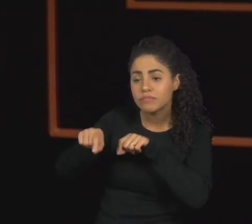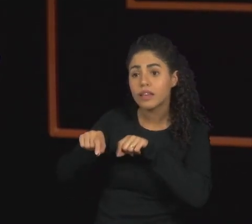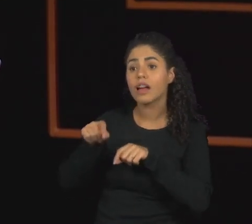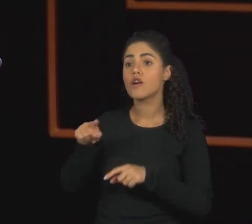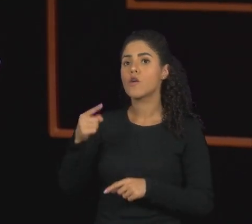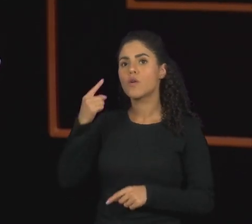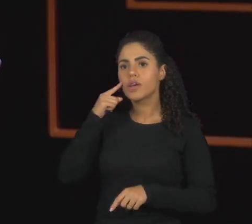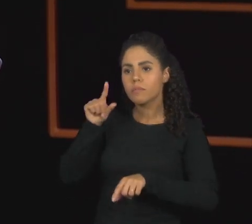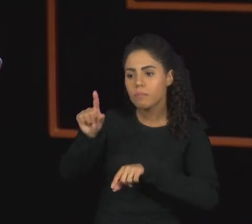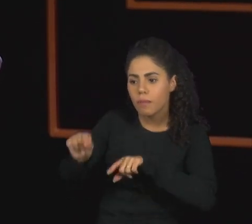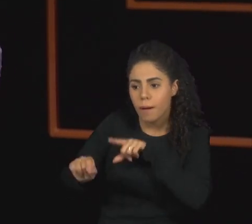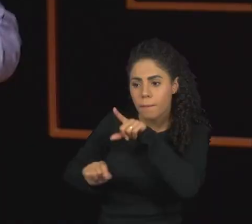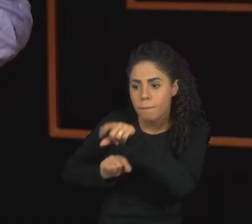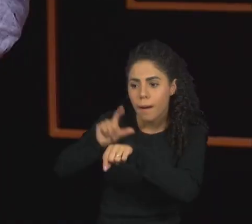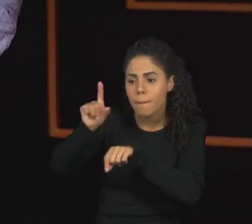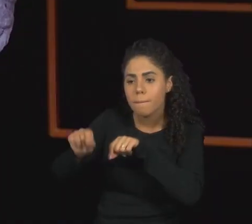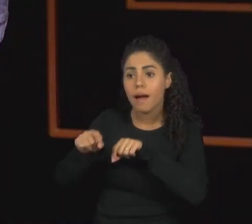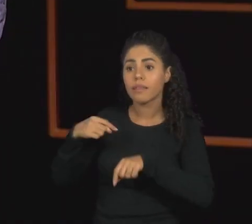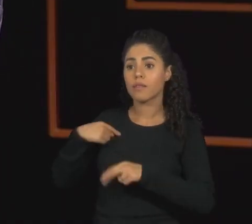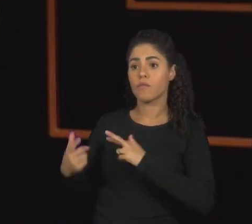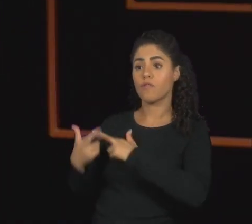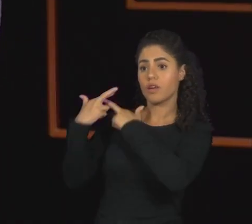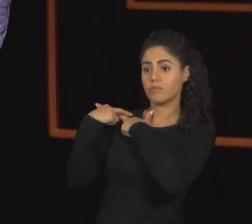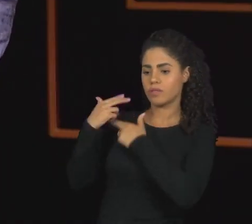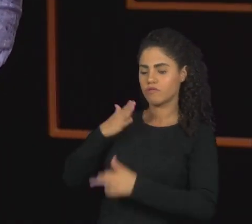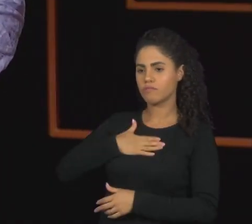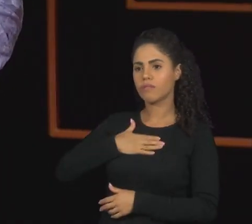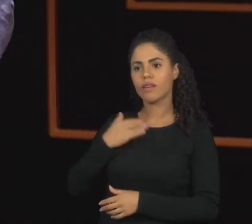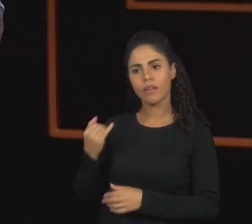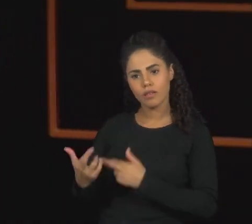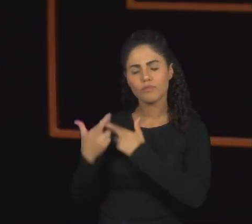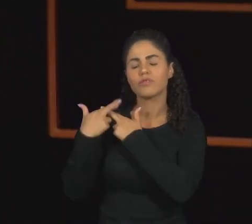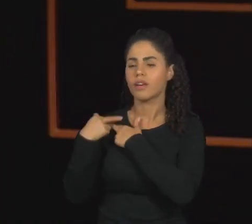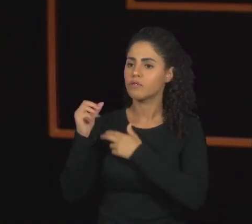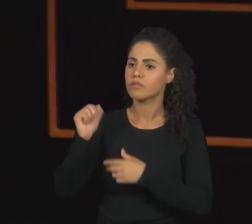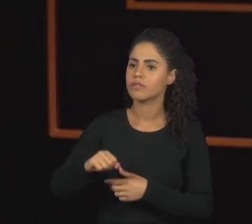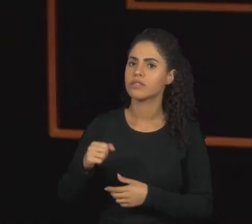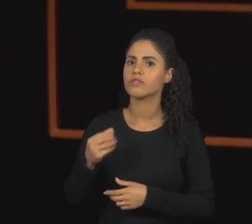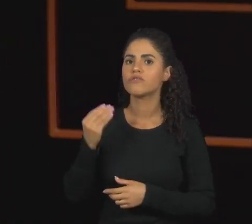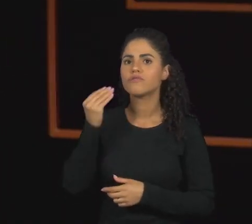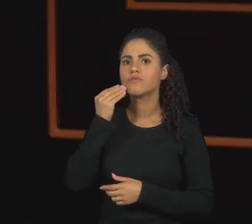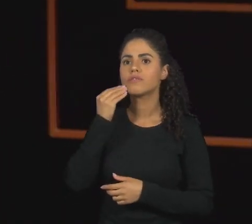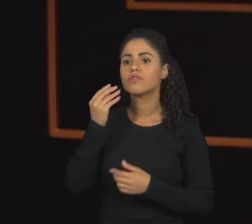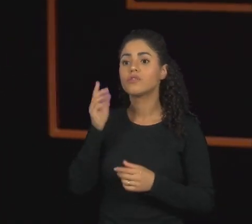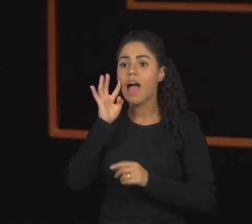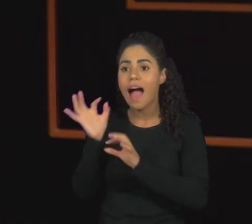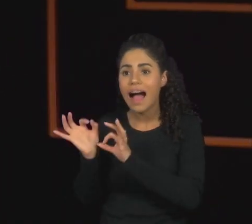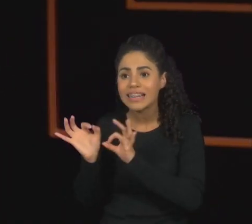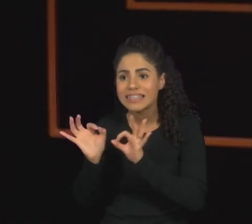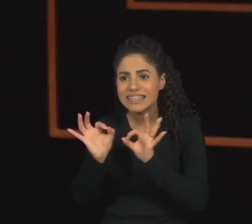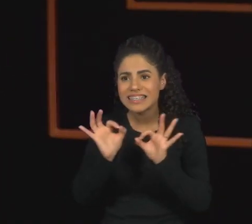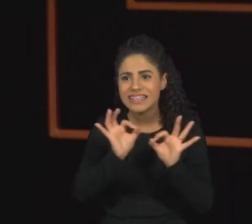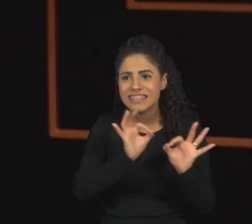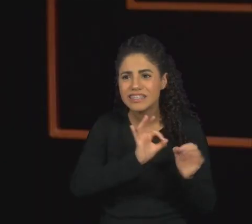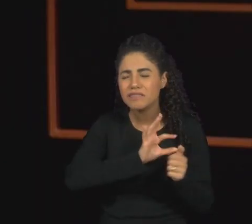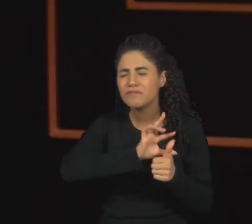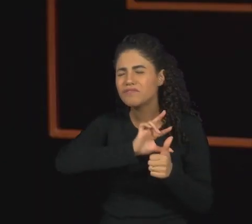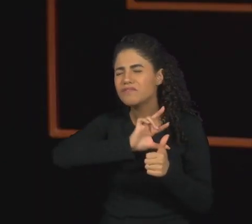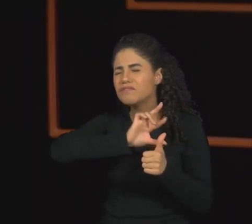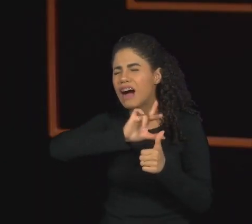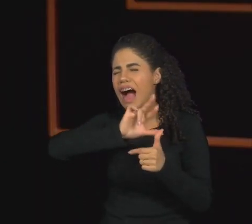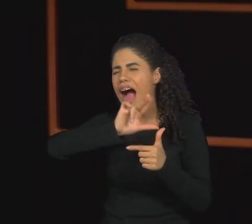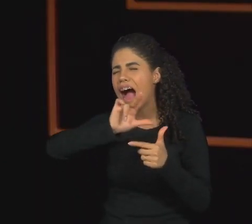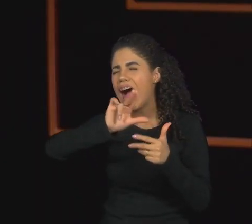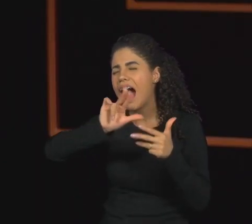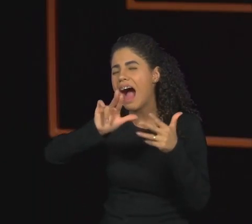de curador. Ou seja, uma responsabilidade muito grande de assistir centenas de filmes de todos